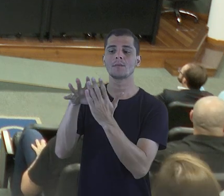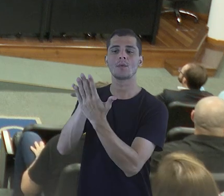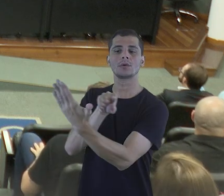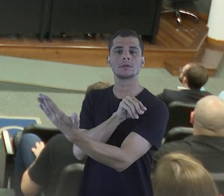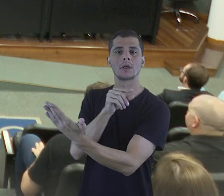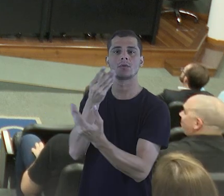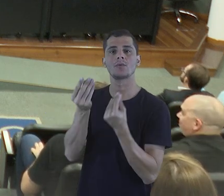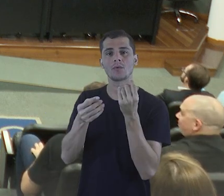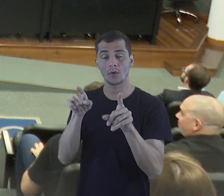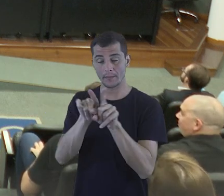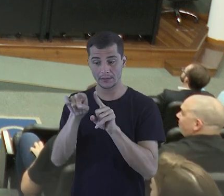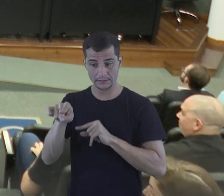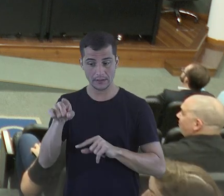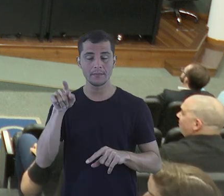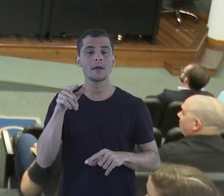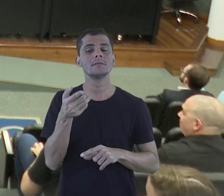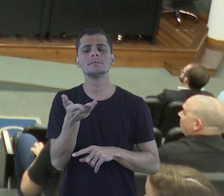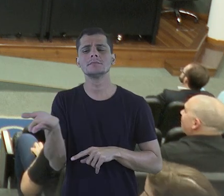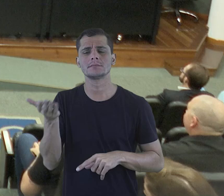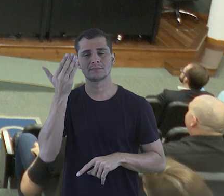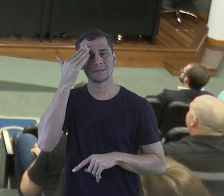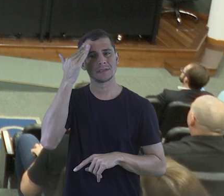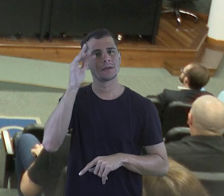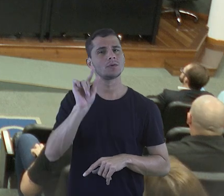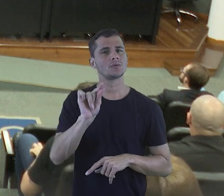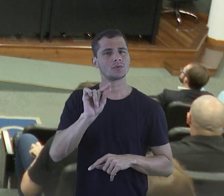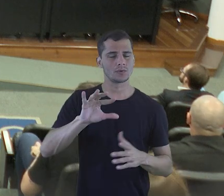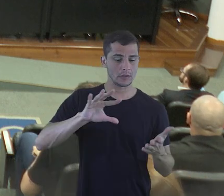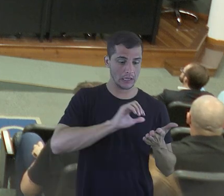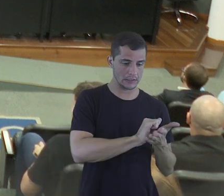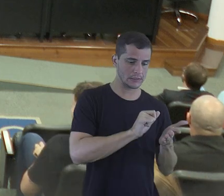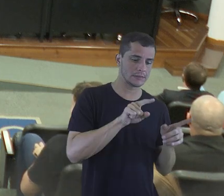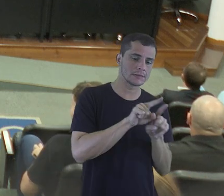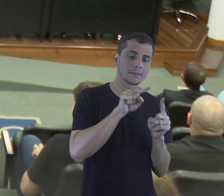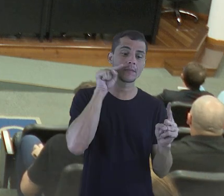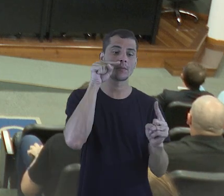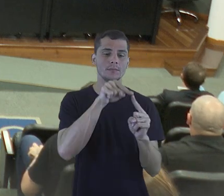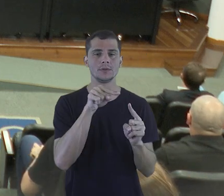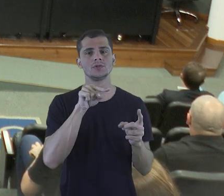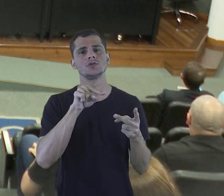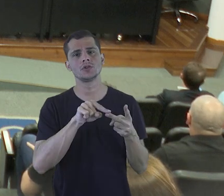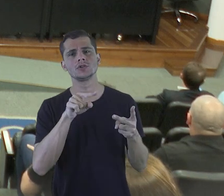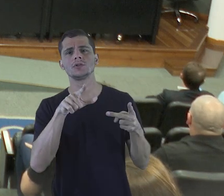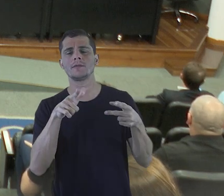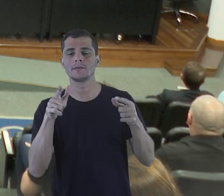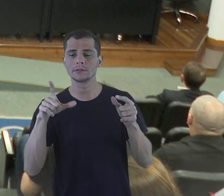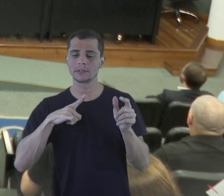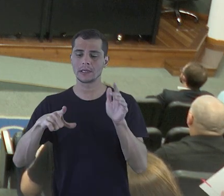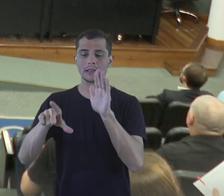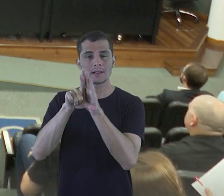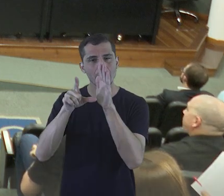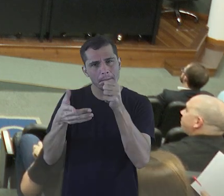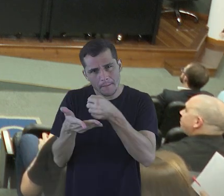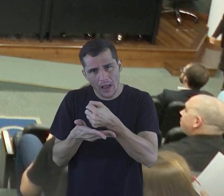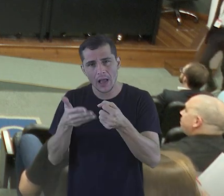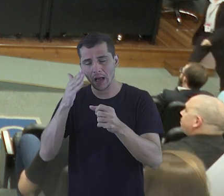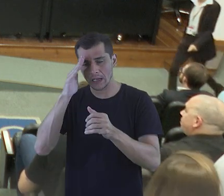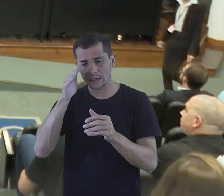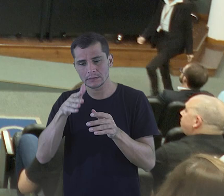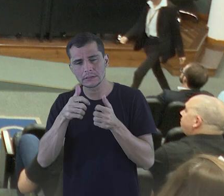compartilhamento e o que eles entendem por formalização e registro objeto e finalidade base legal